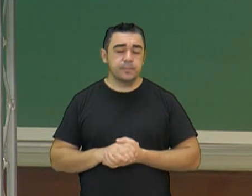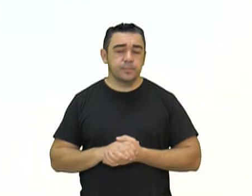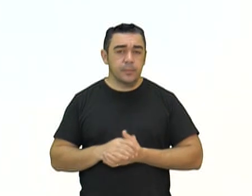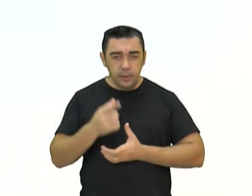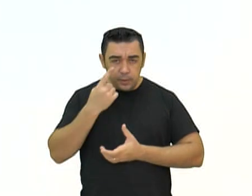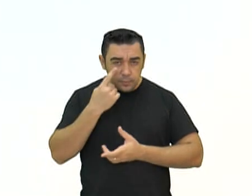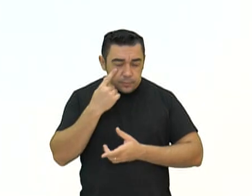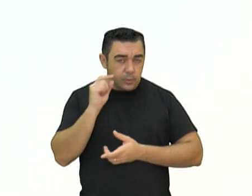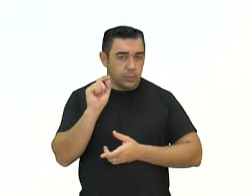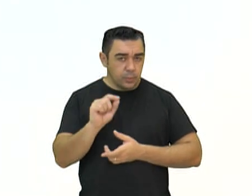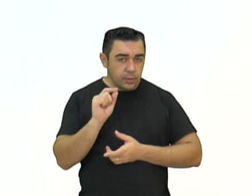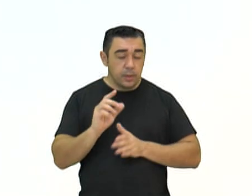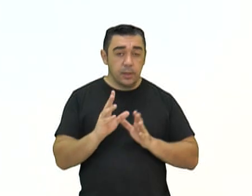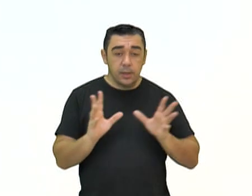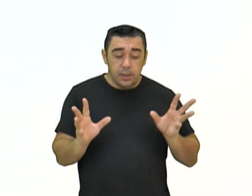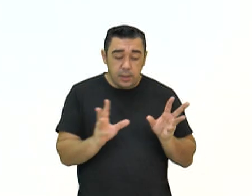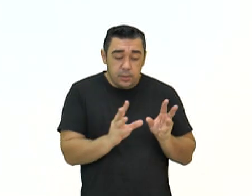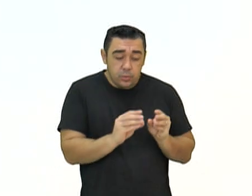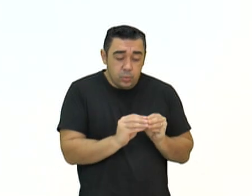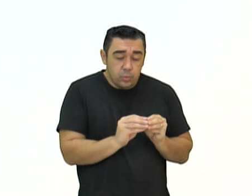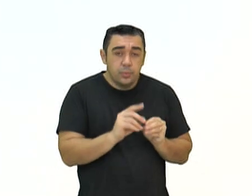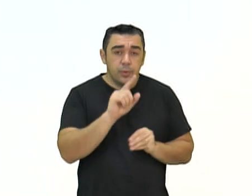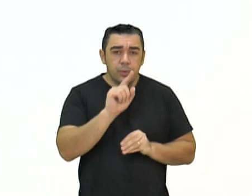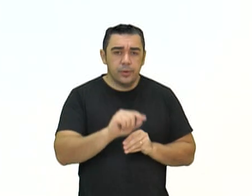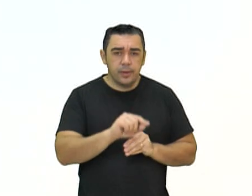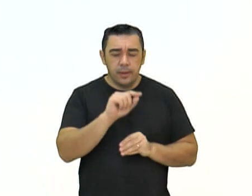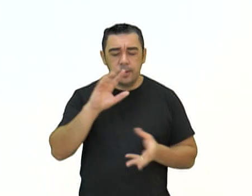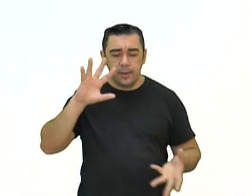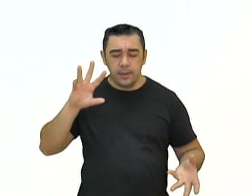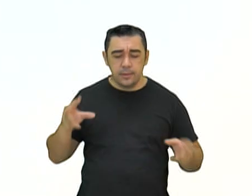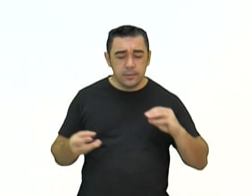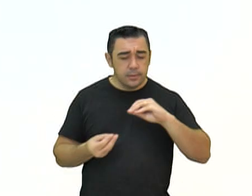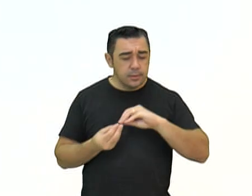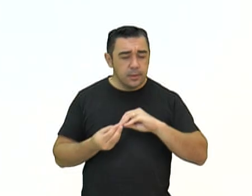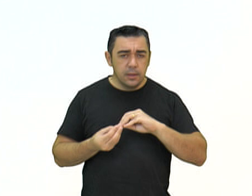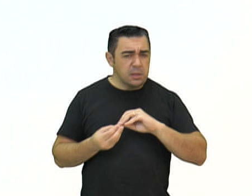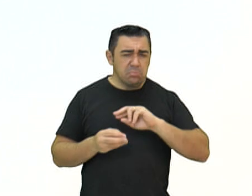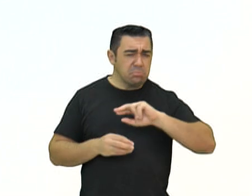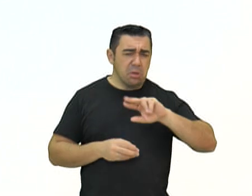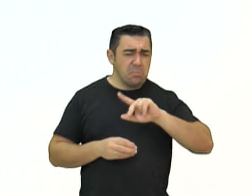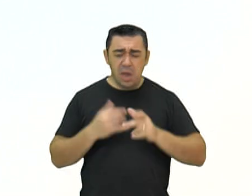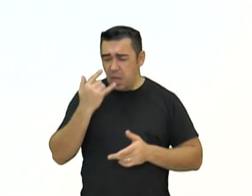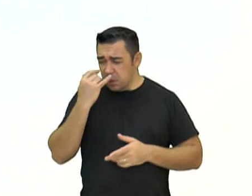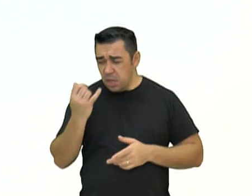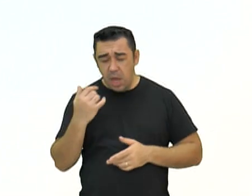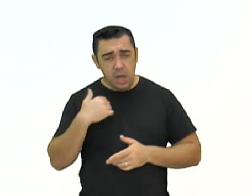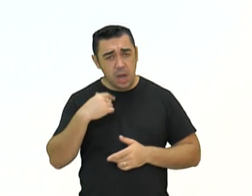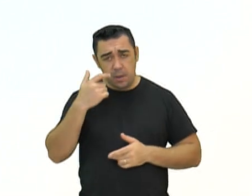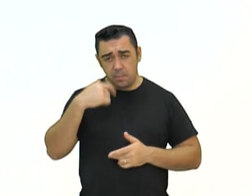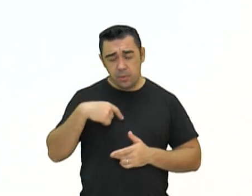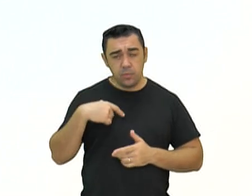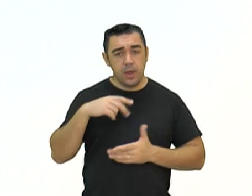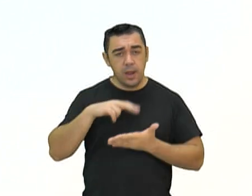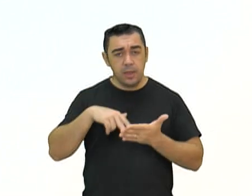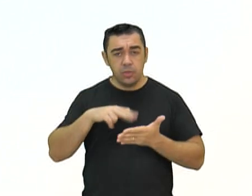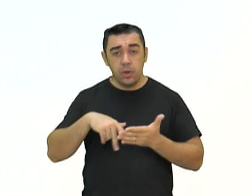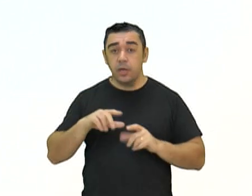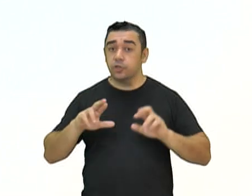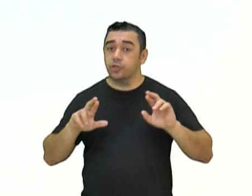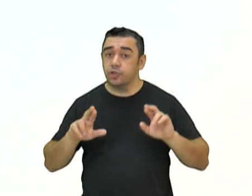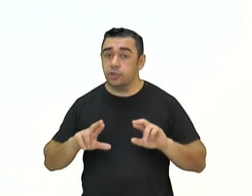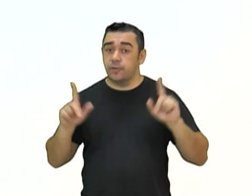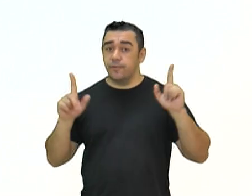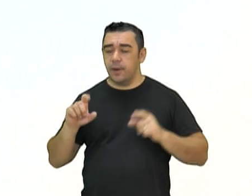que o resumo traz uma síntese que não atrai tanto o leitor, espectador, quanto a sinopse, né? Pode